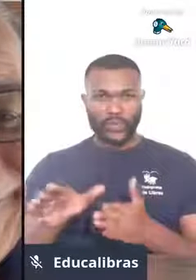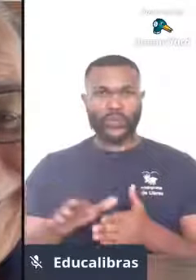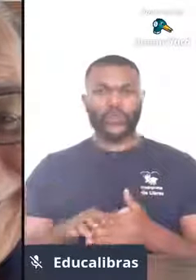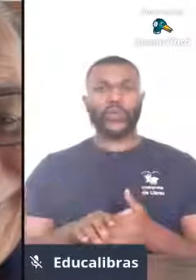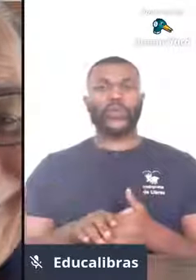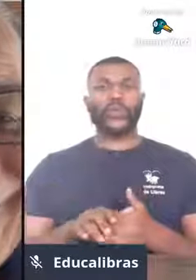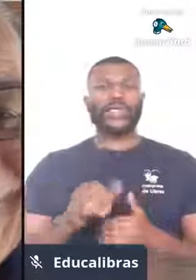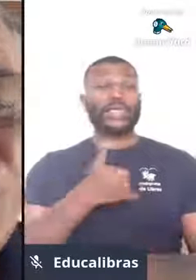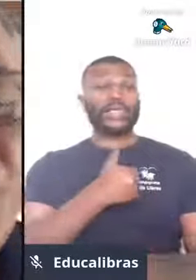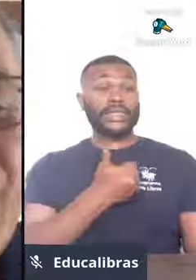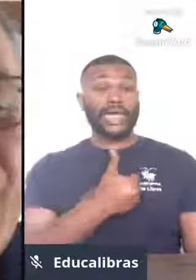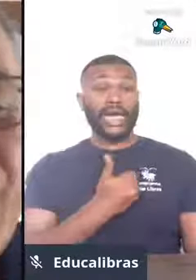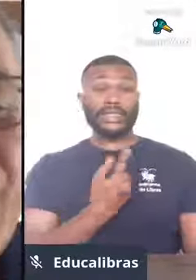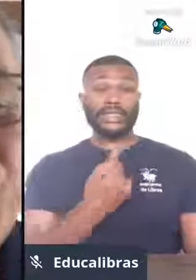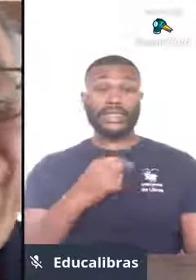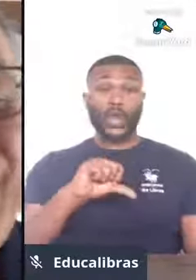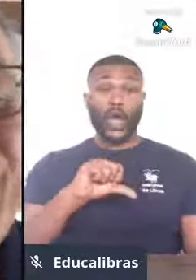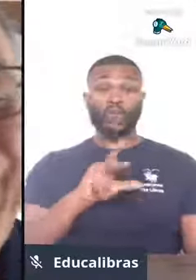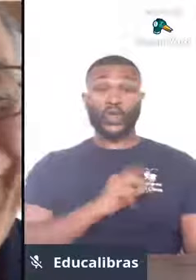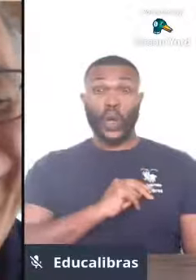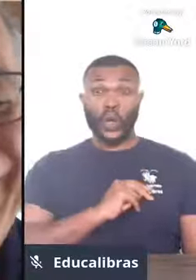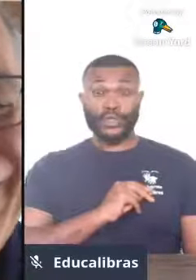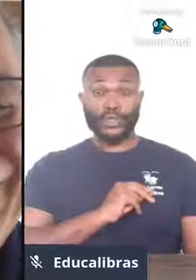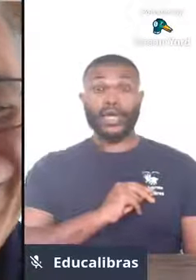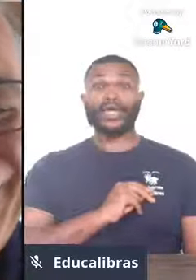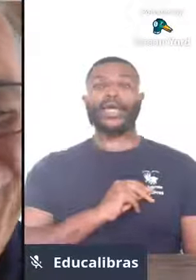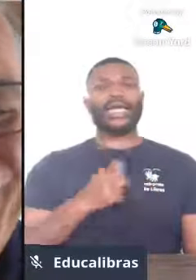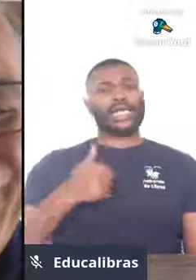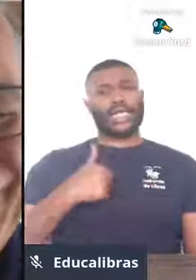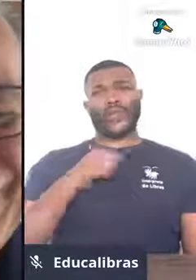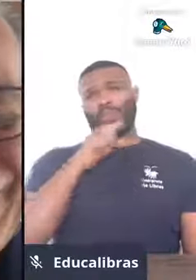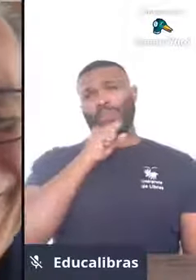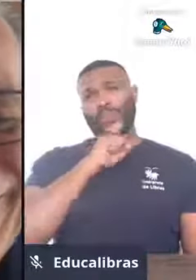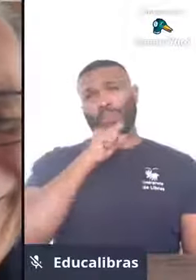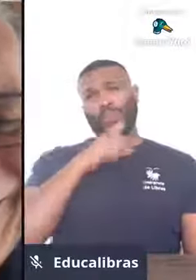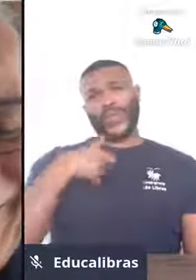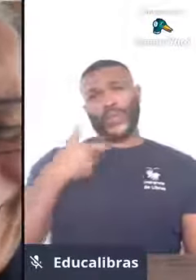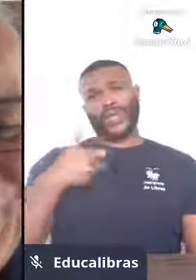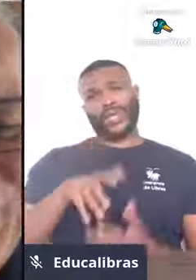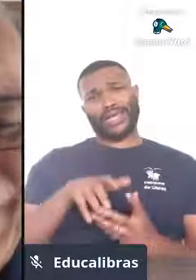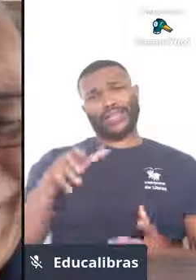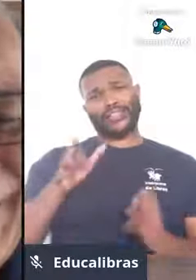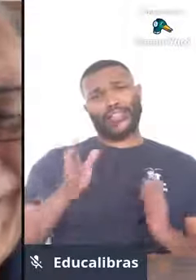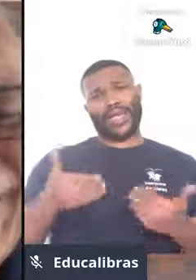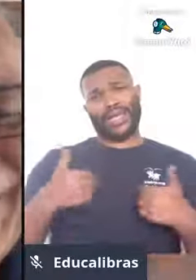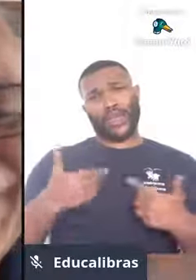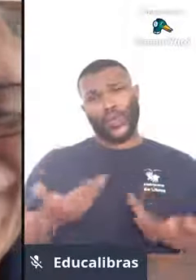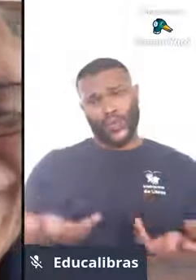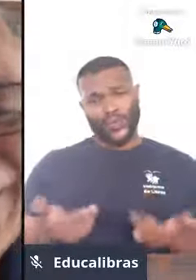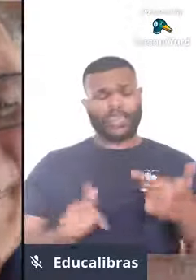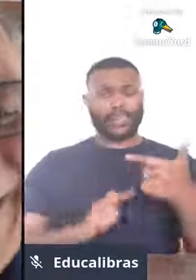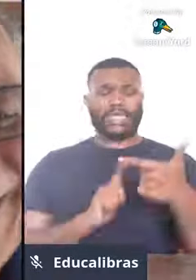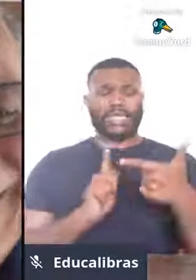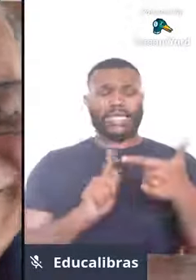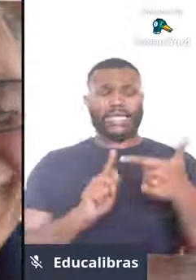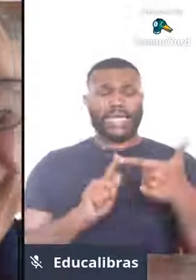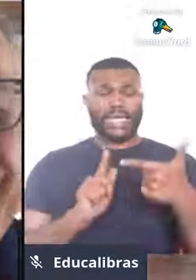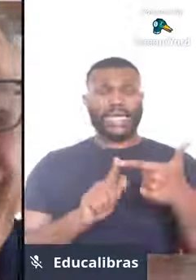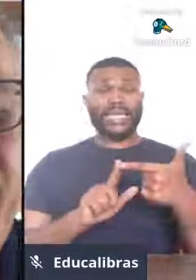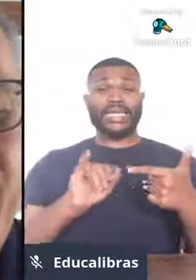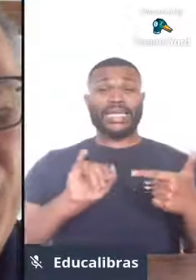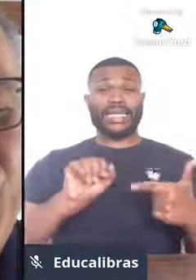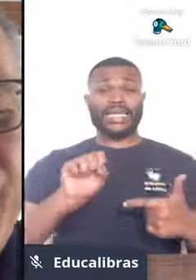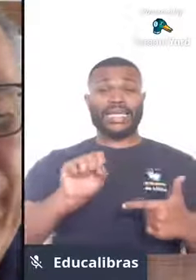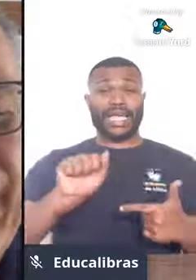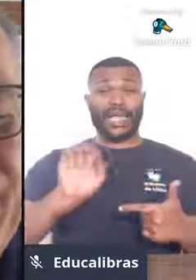19 anos já, caramba. Estou velhinho, 19 anos. Tenho a Isabela, é